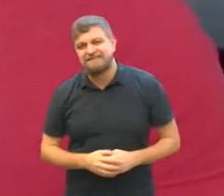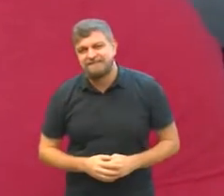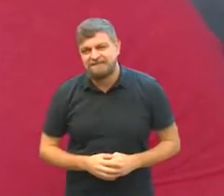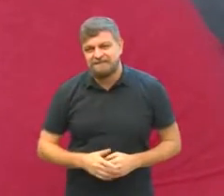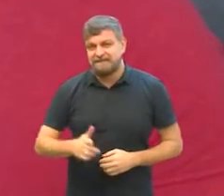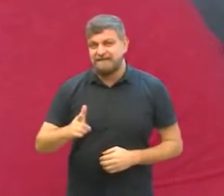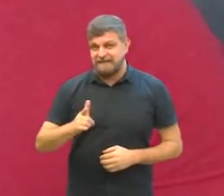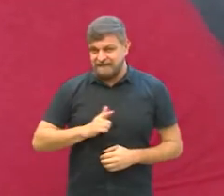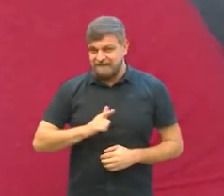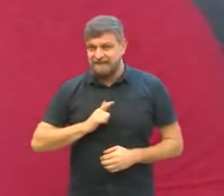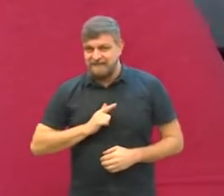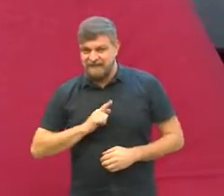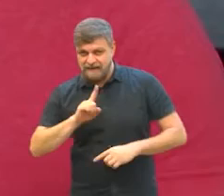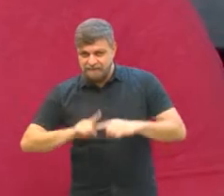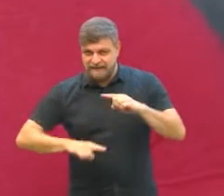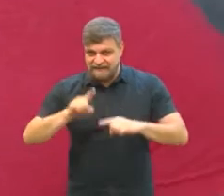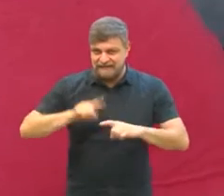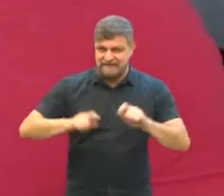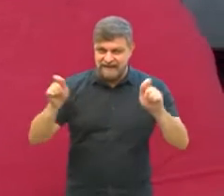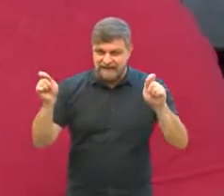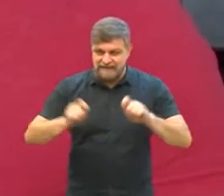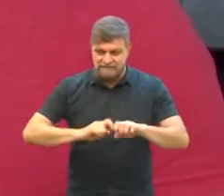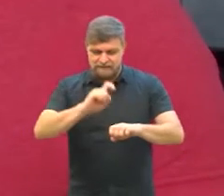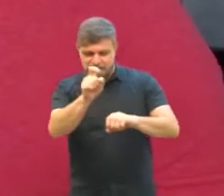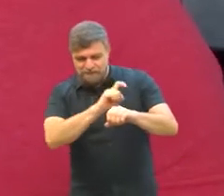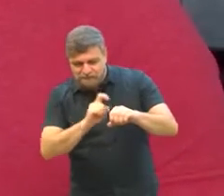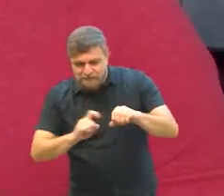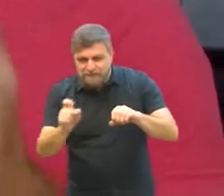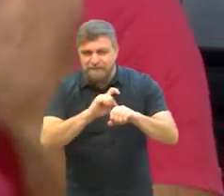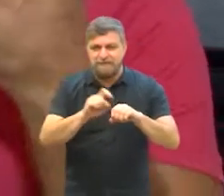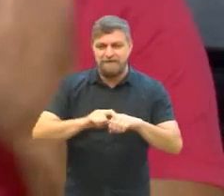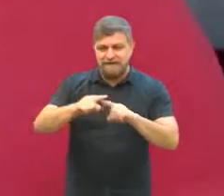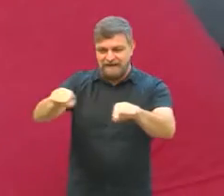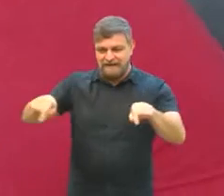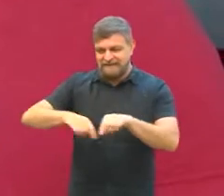casa. Tem alguns produtos que dá até para